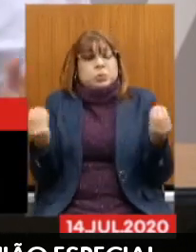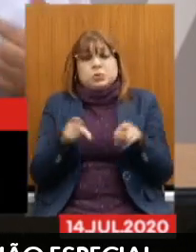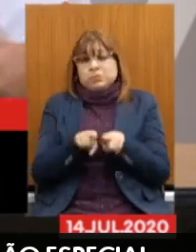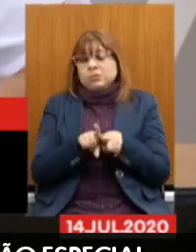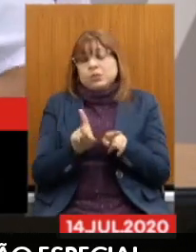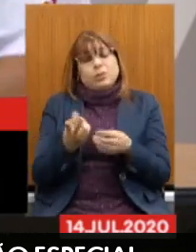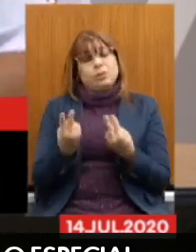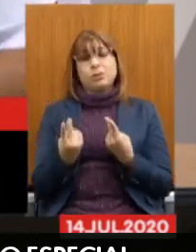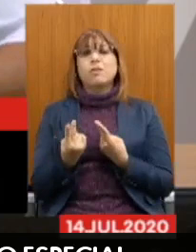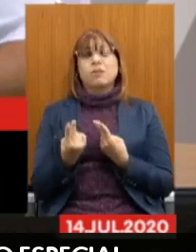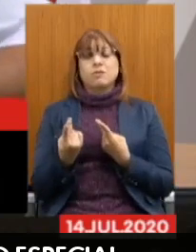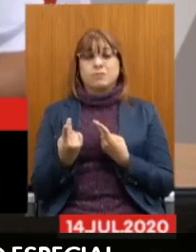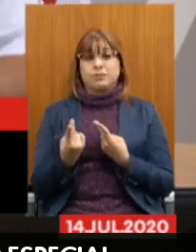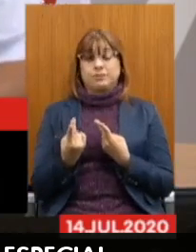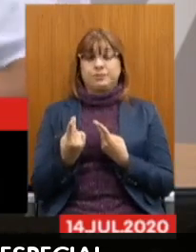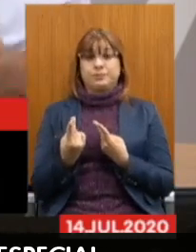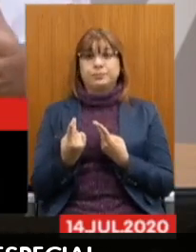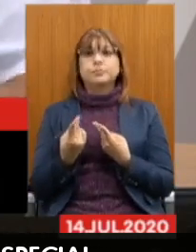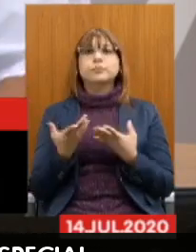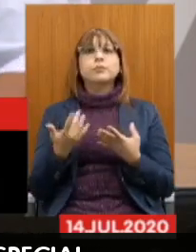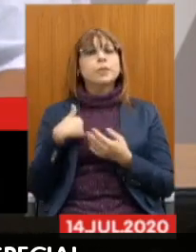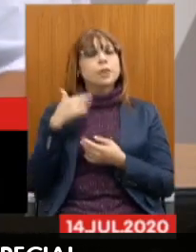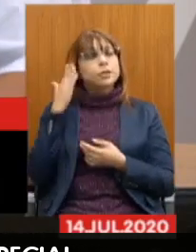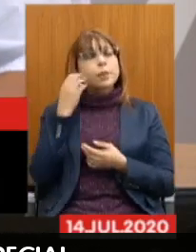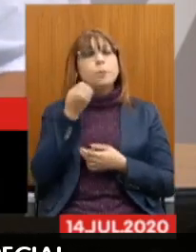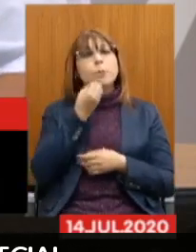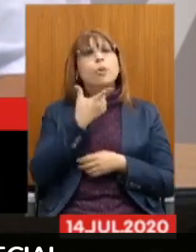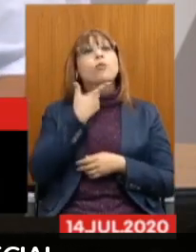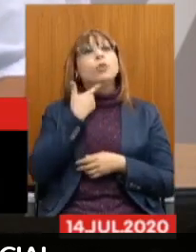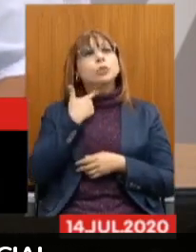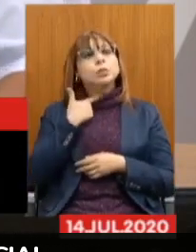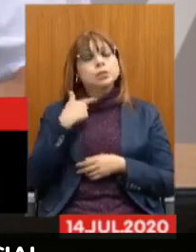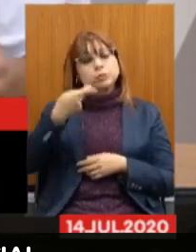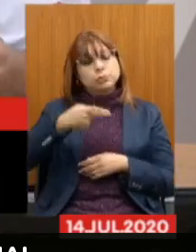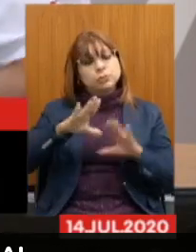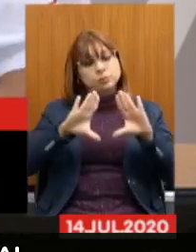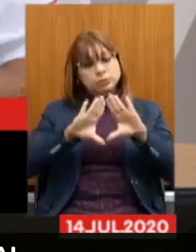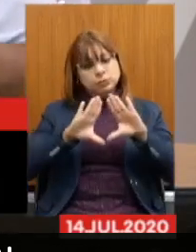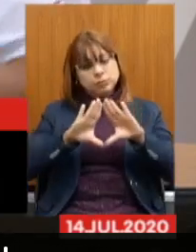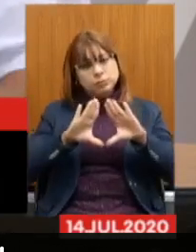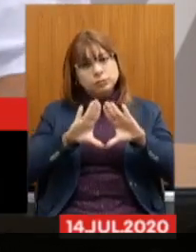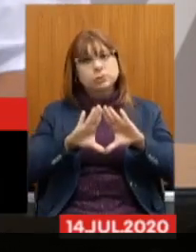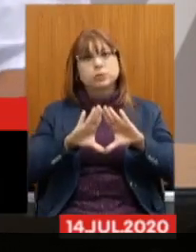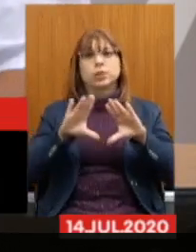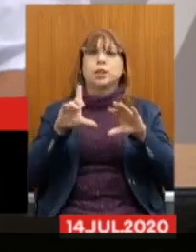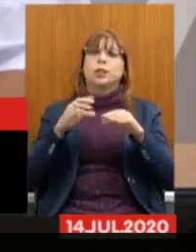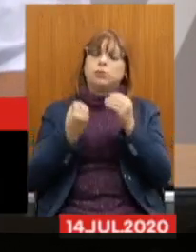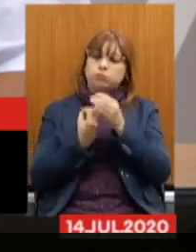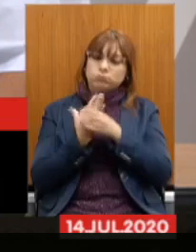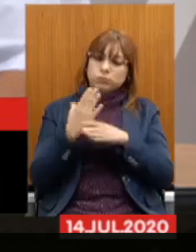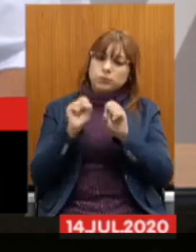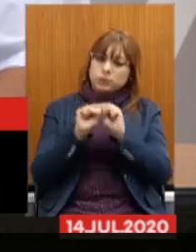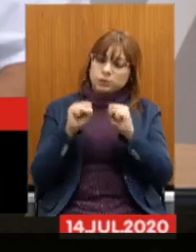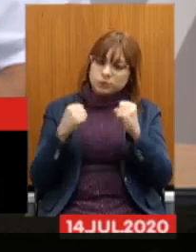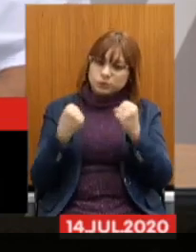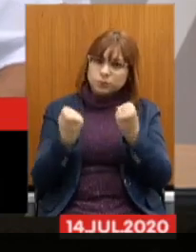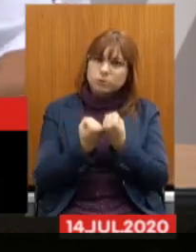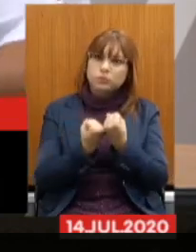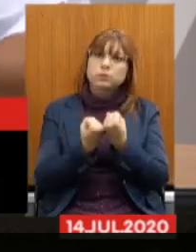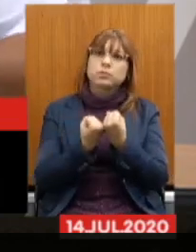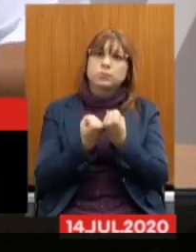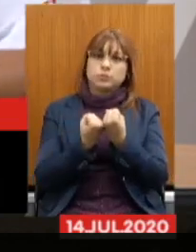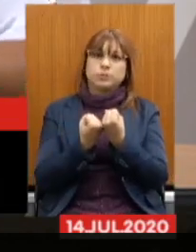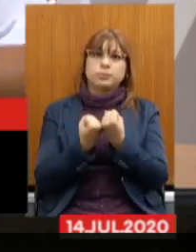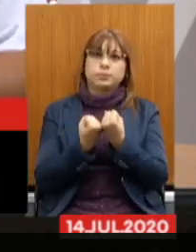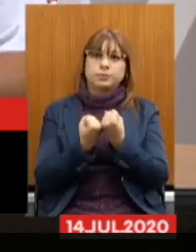Então, que pensamos que, apesar da boa vontade dessa casa em trazer esse seminário para uma discussão, esse seminário,